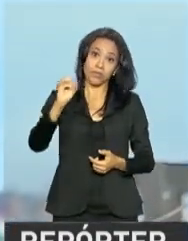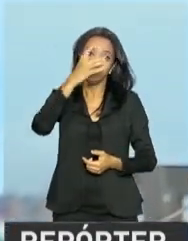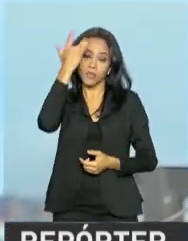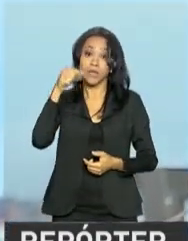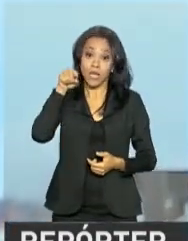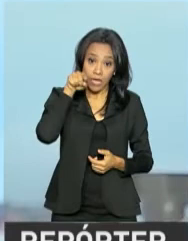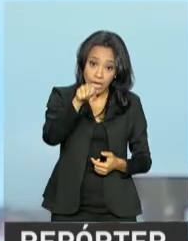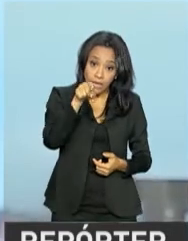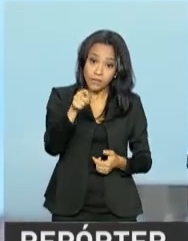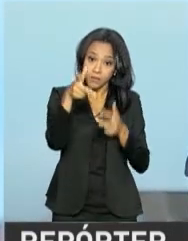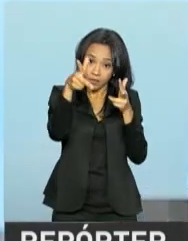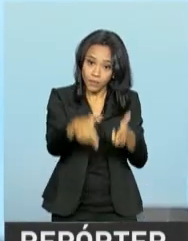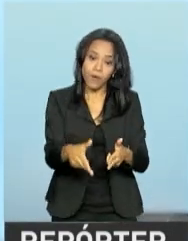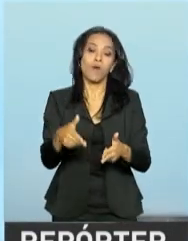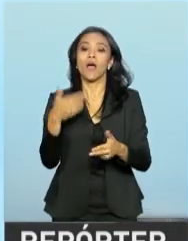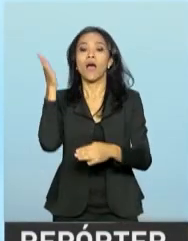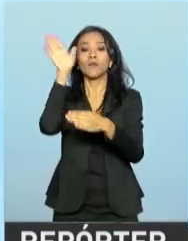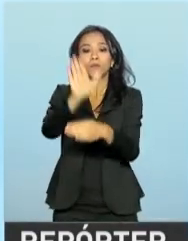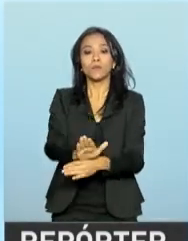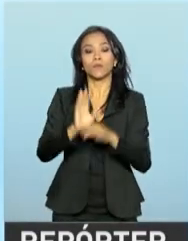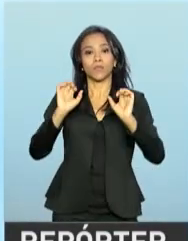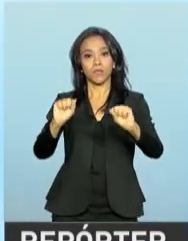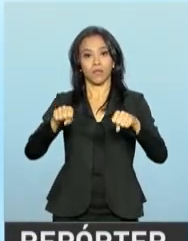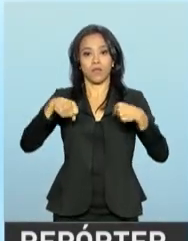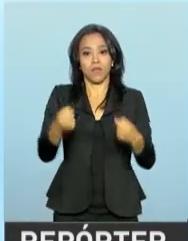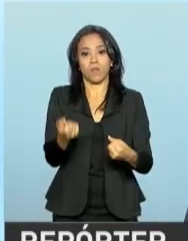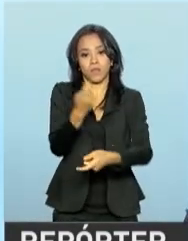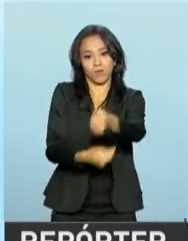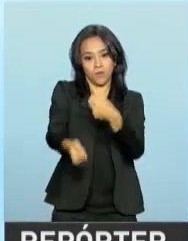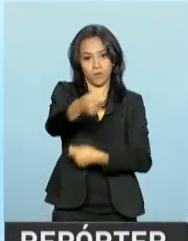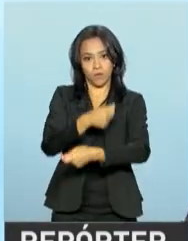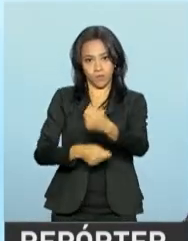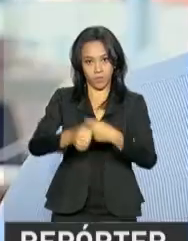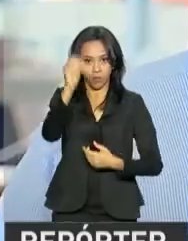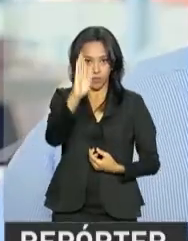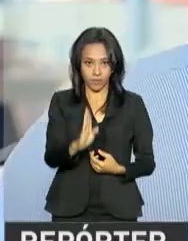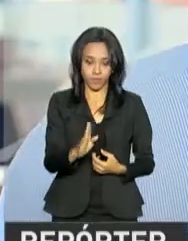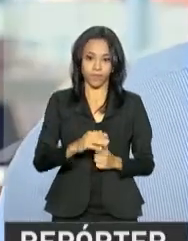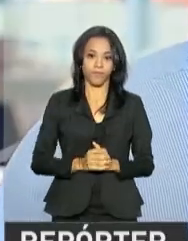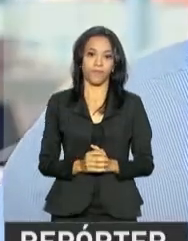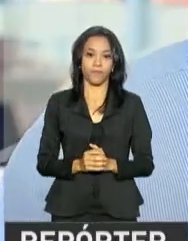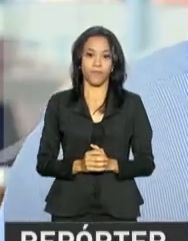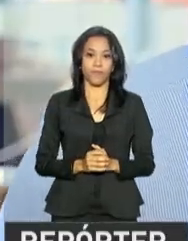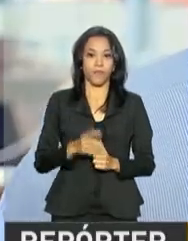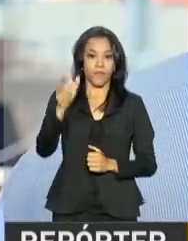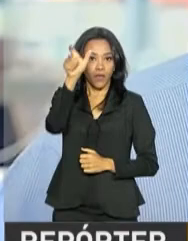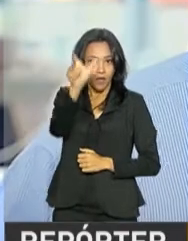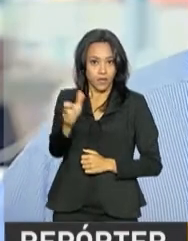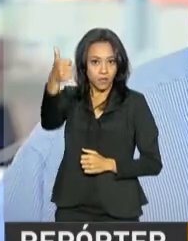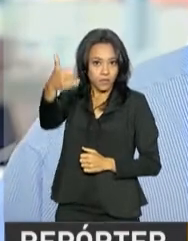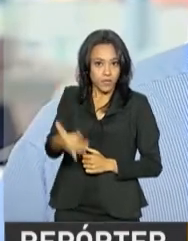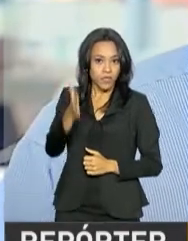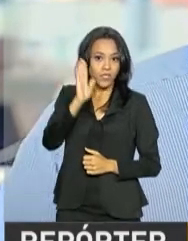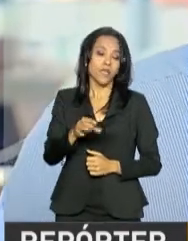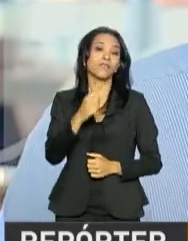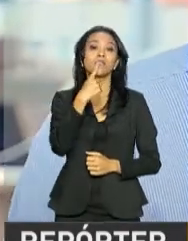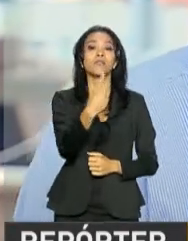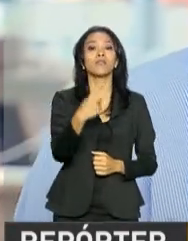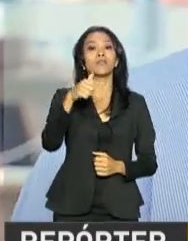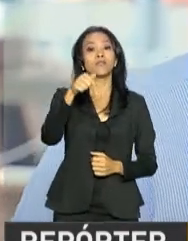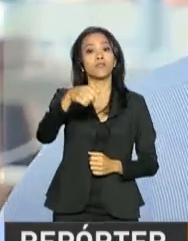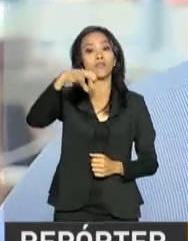como este ajudam na recuperação da economia do país já investimos aqui 179 milhões de